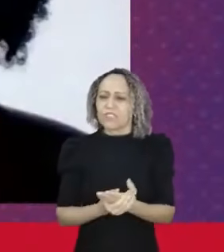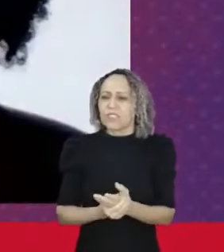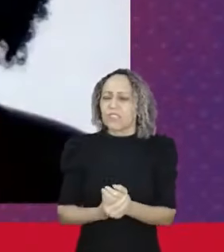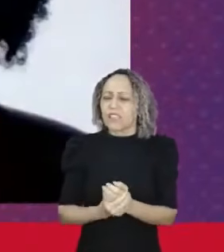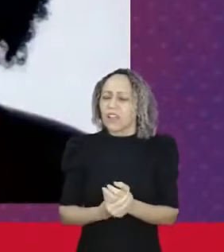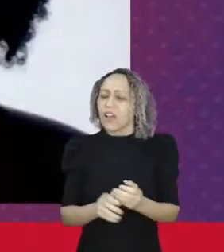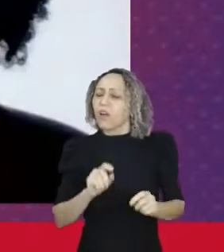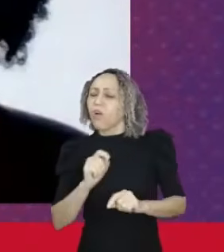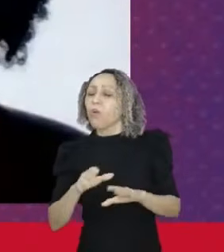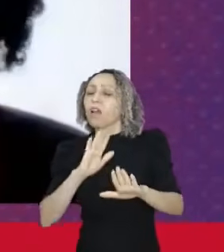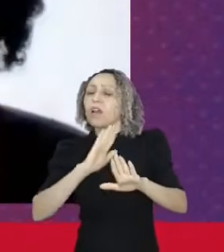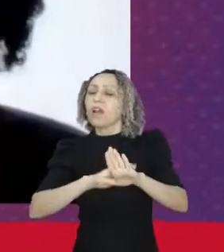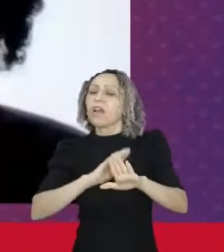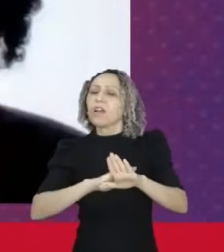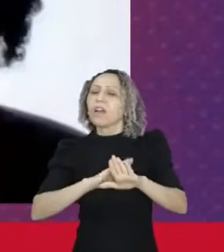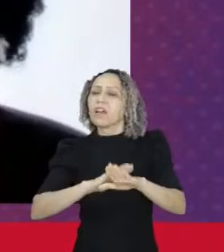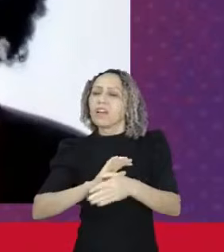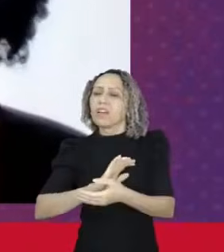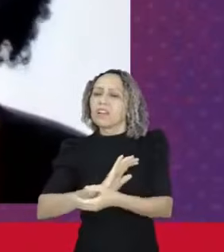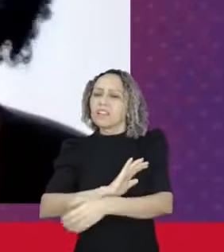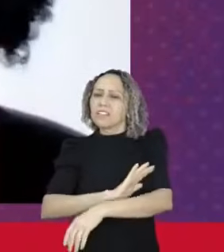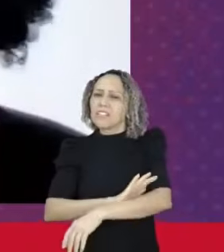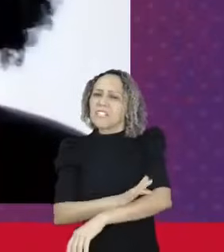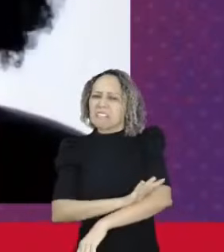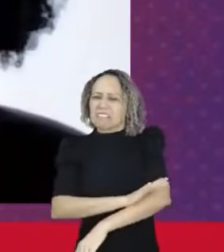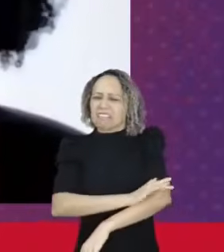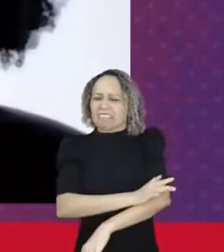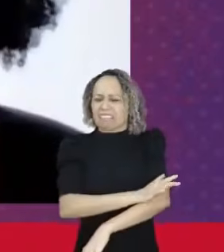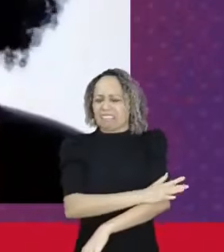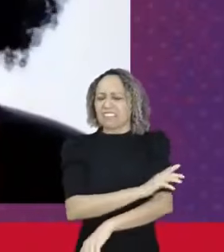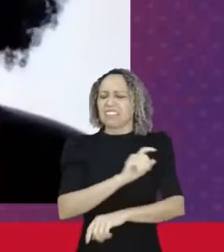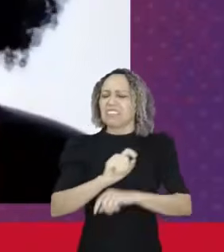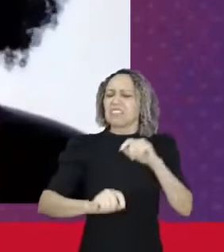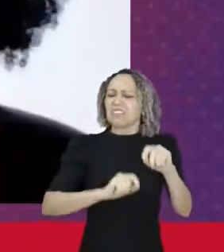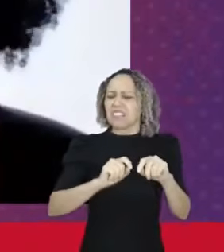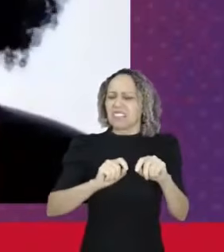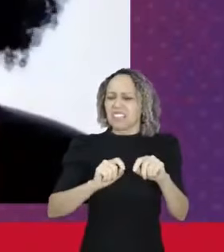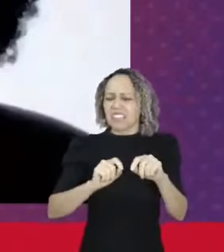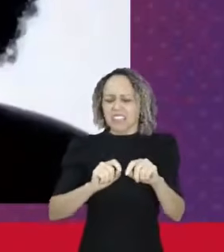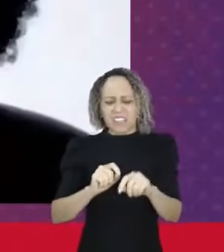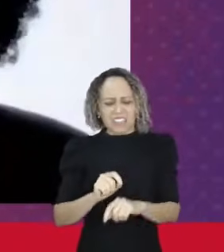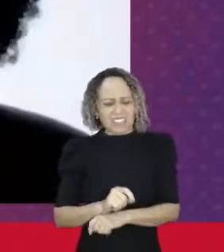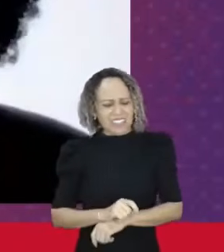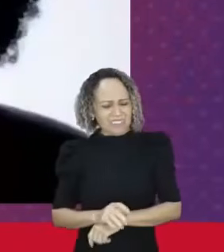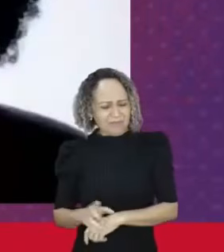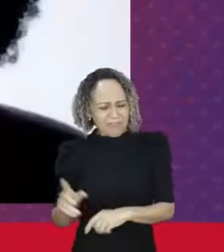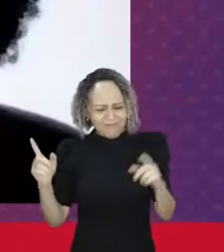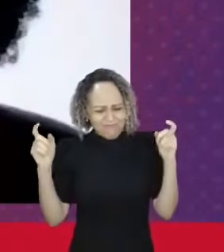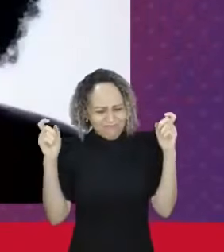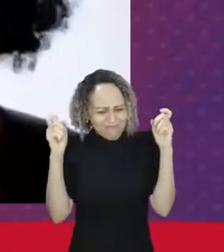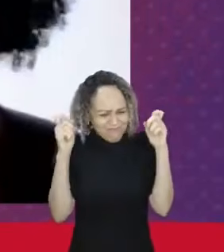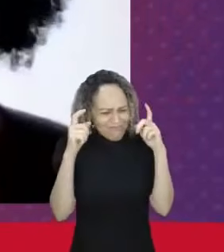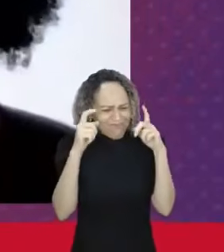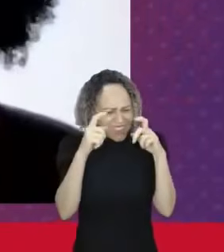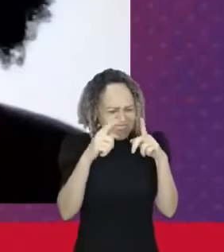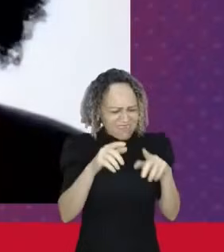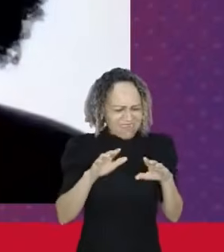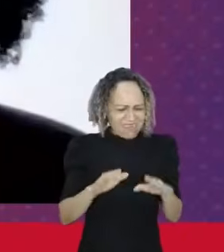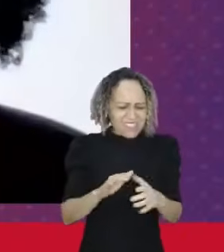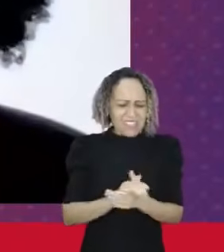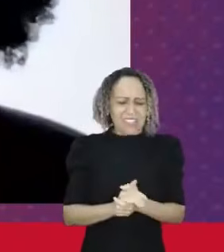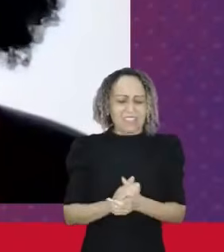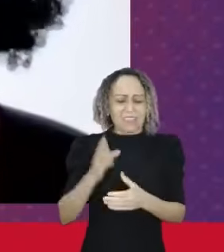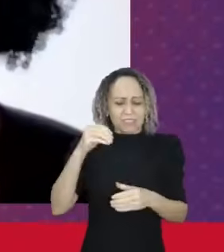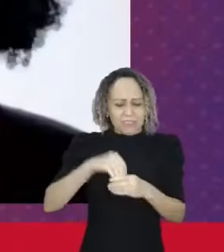digamos que a ideologia mais longeva no planeta, não é? Que o patriarcado